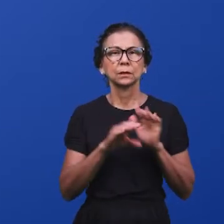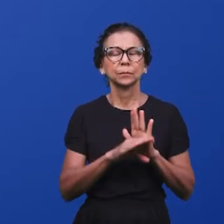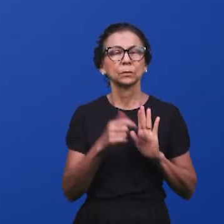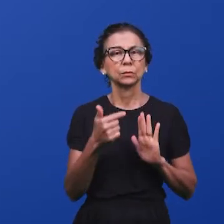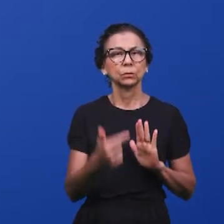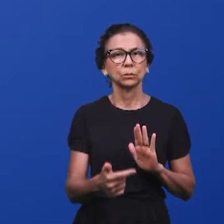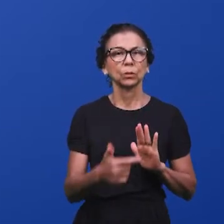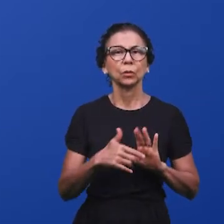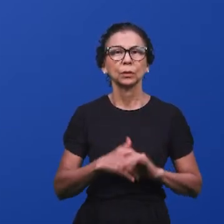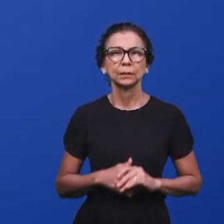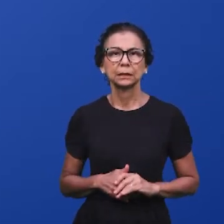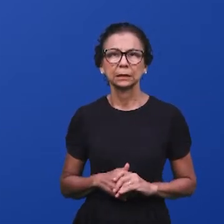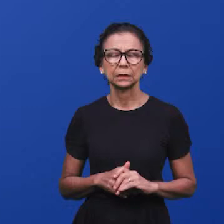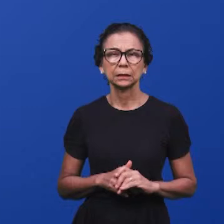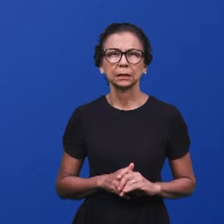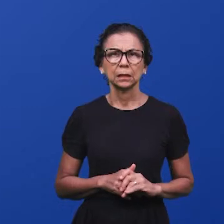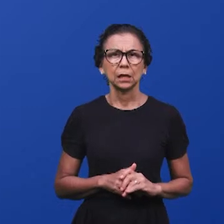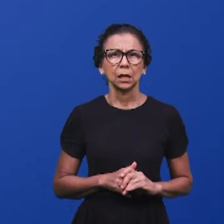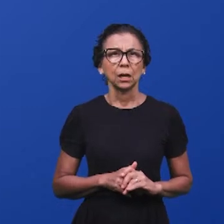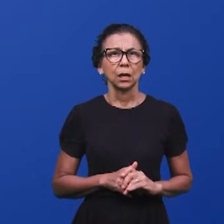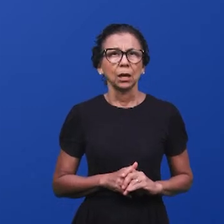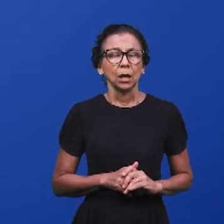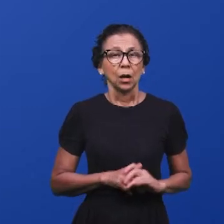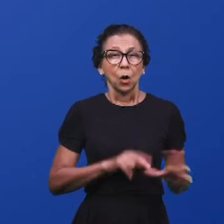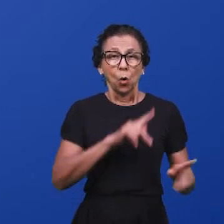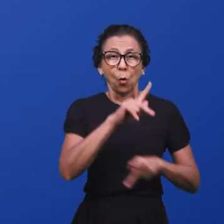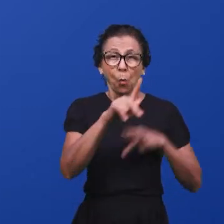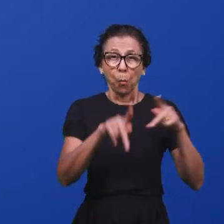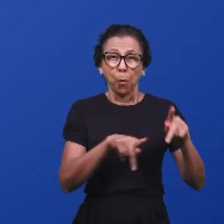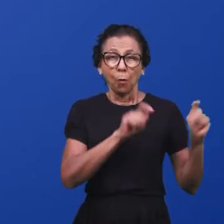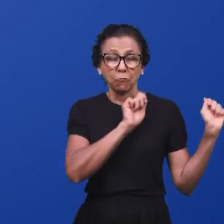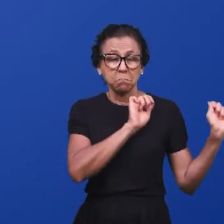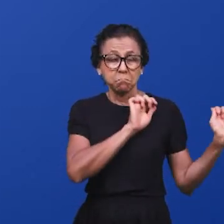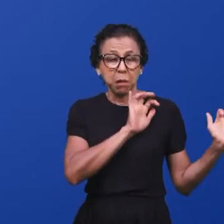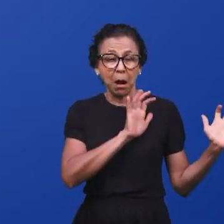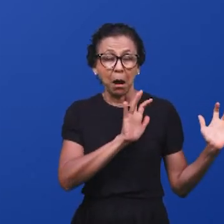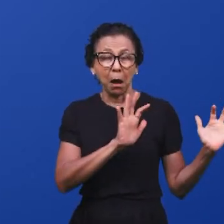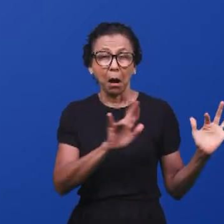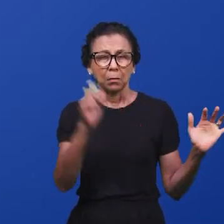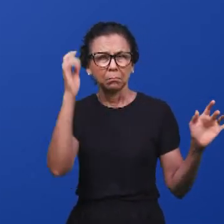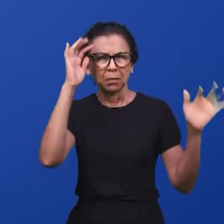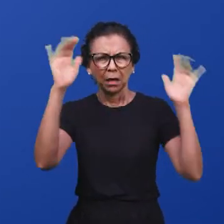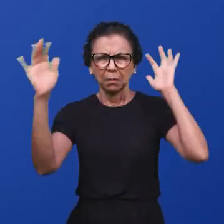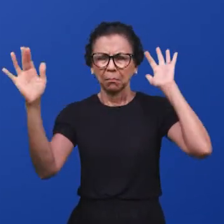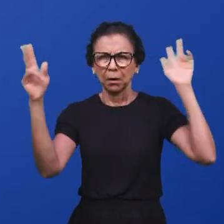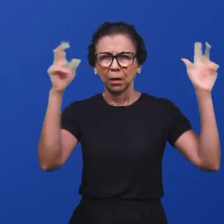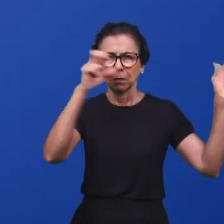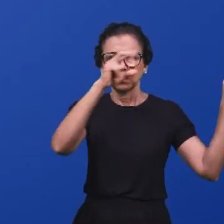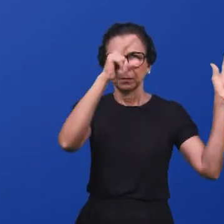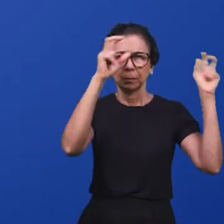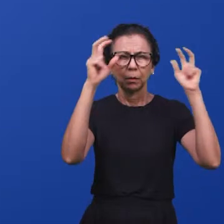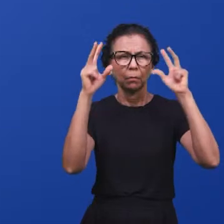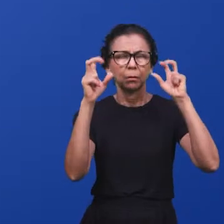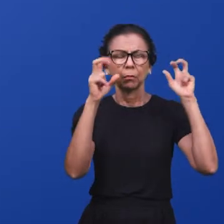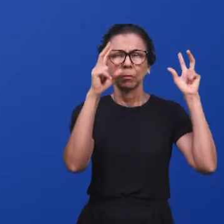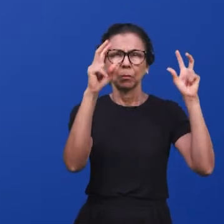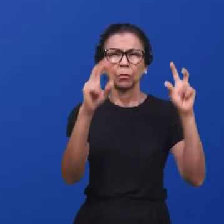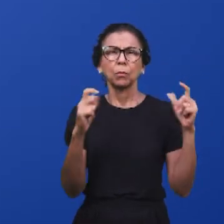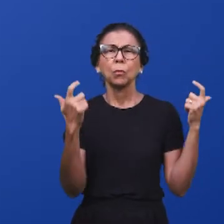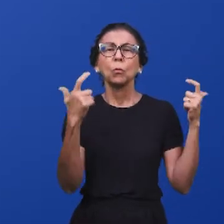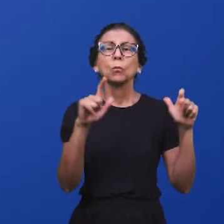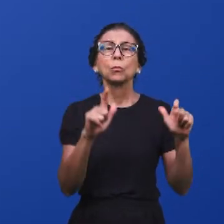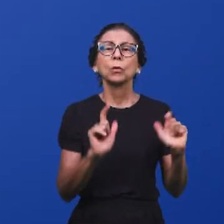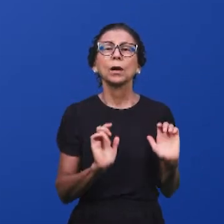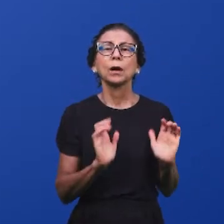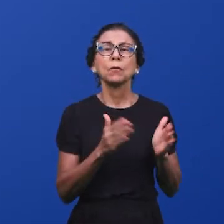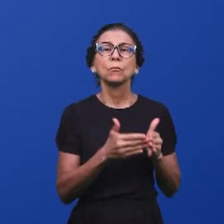por que se enfurecem os gentios e os povos imaginam coisas vãs? Para onde o mundo está sendo levado? Para as